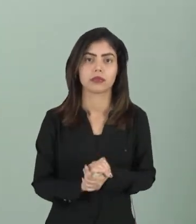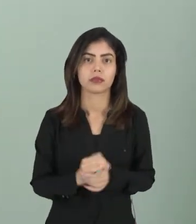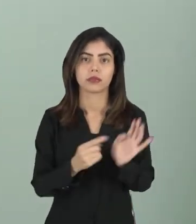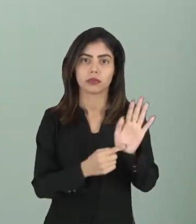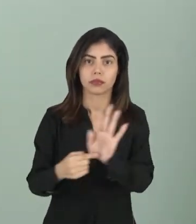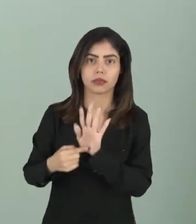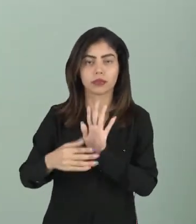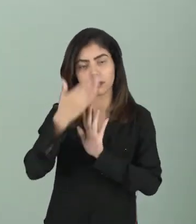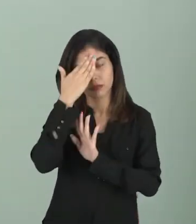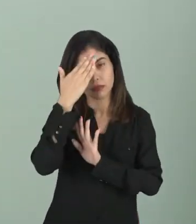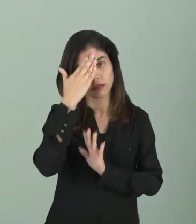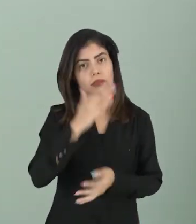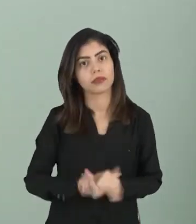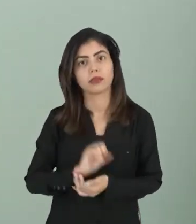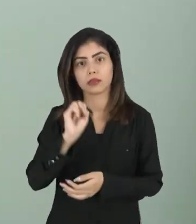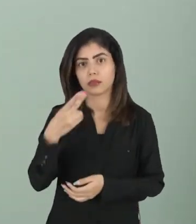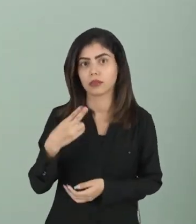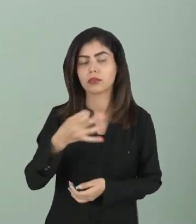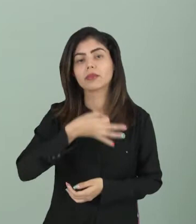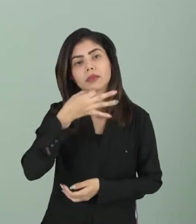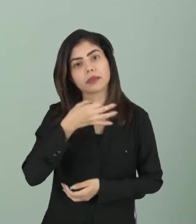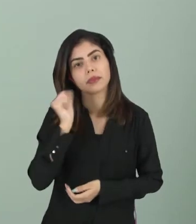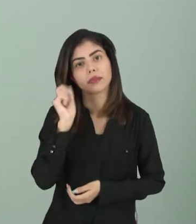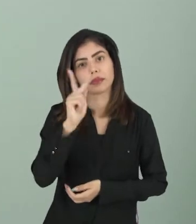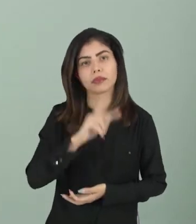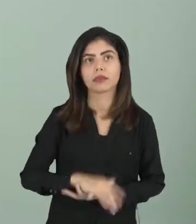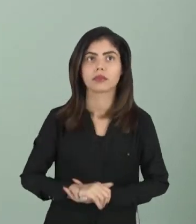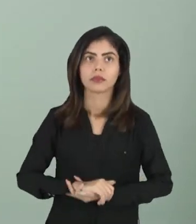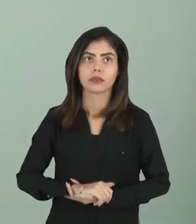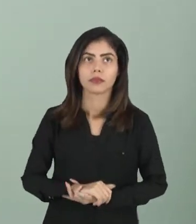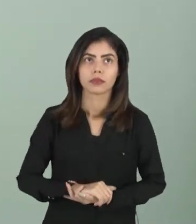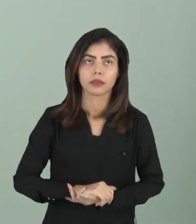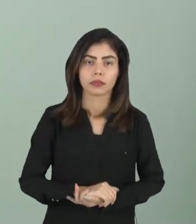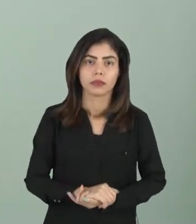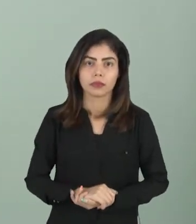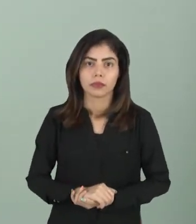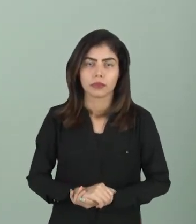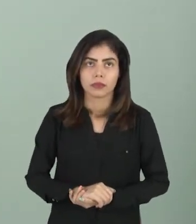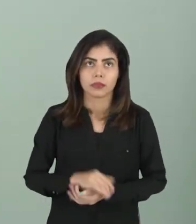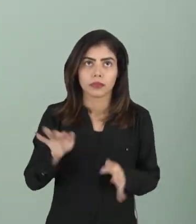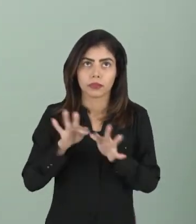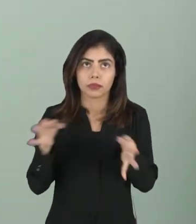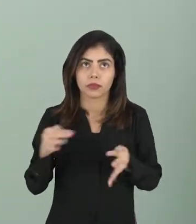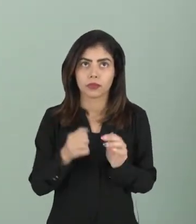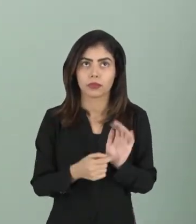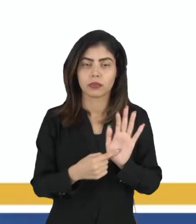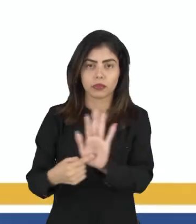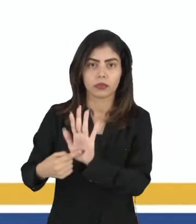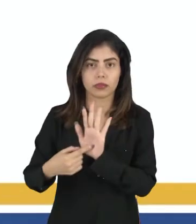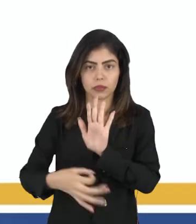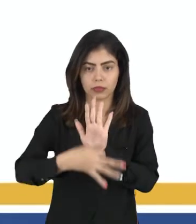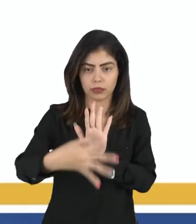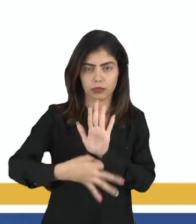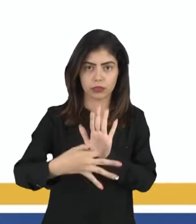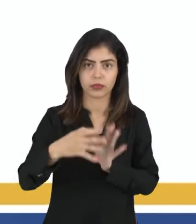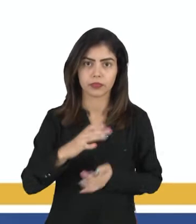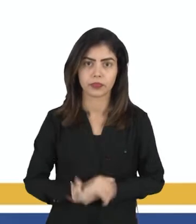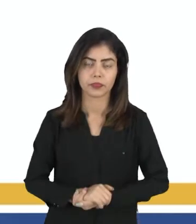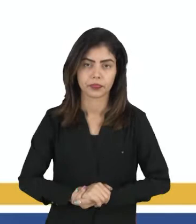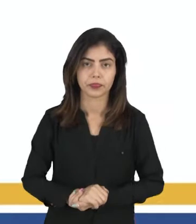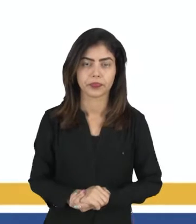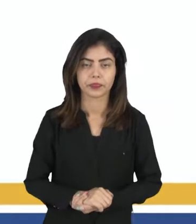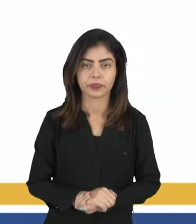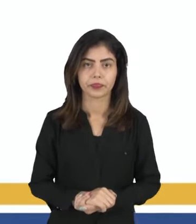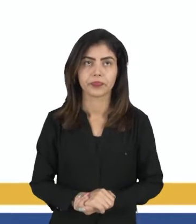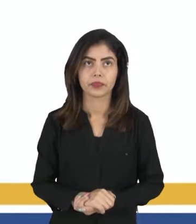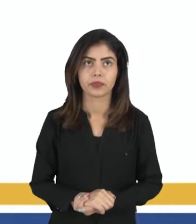revelam entendimento ou opinião. Então, frases que revelam entendimento ou